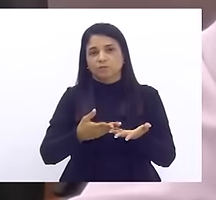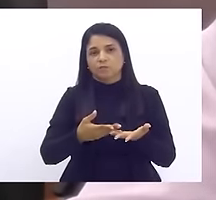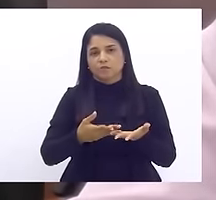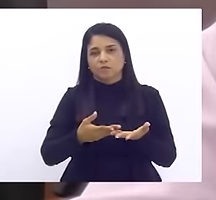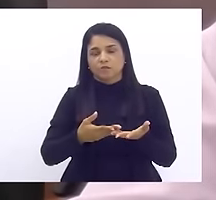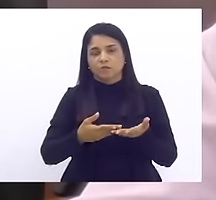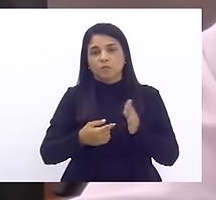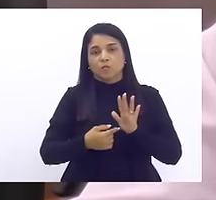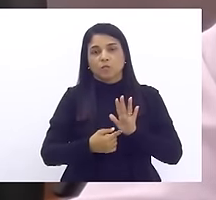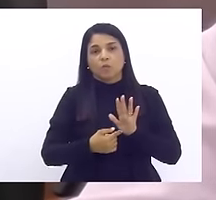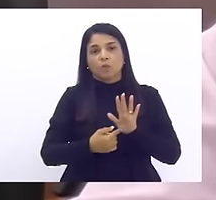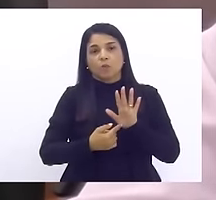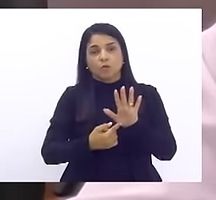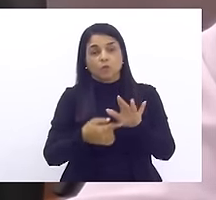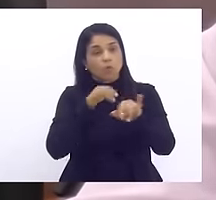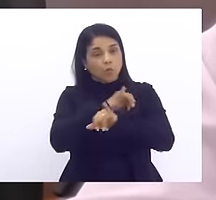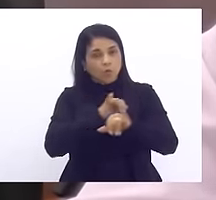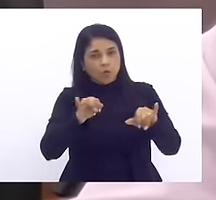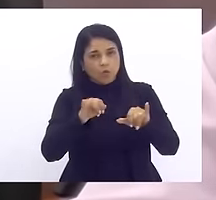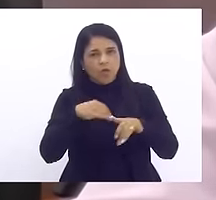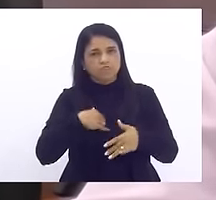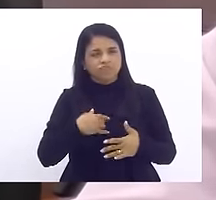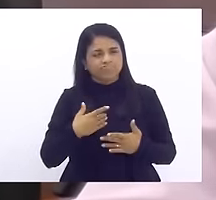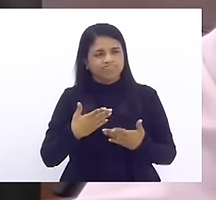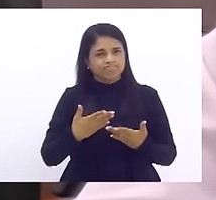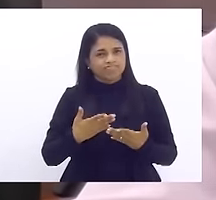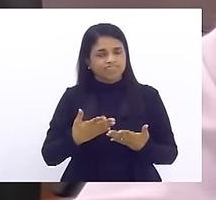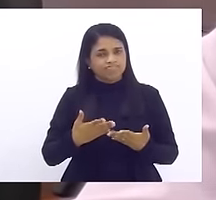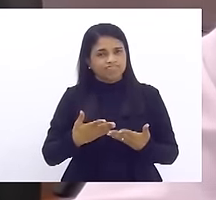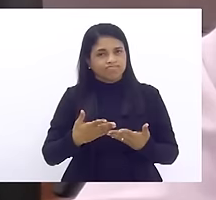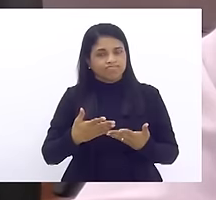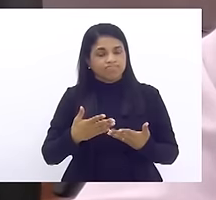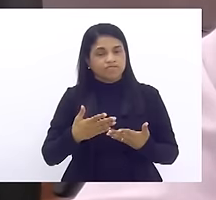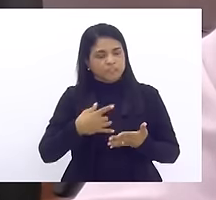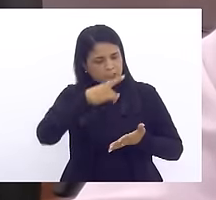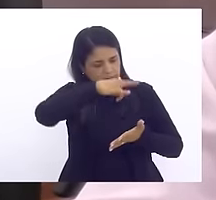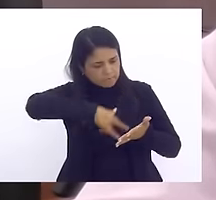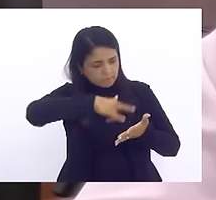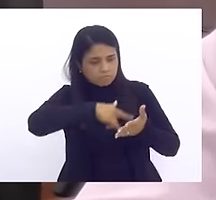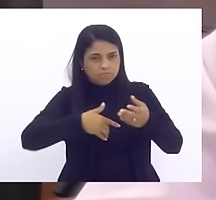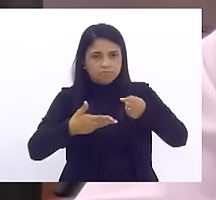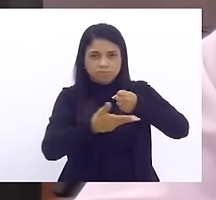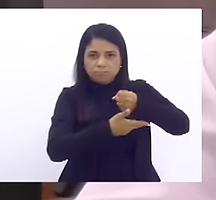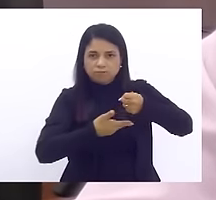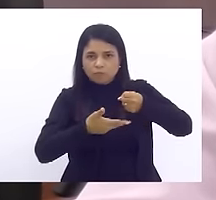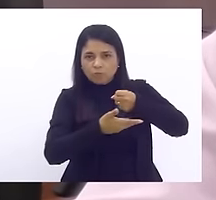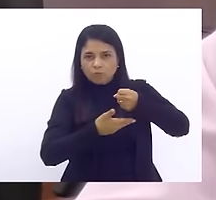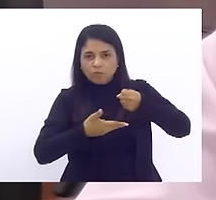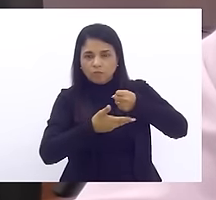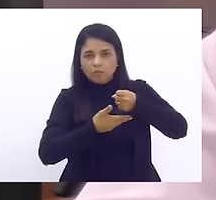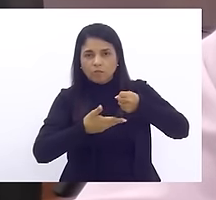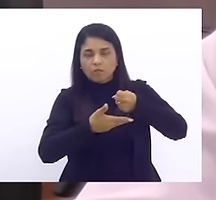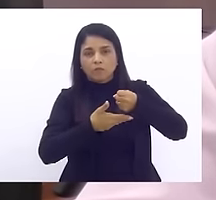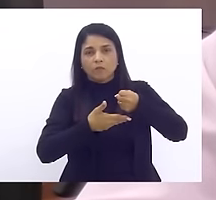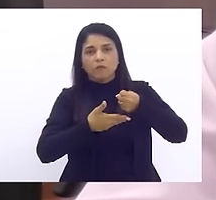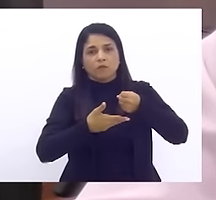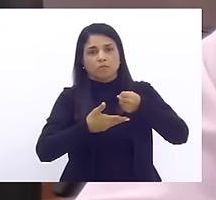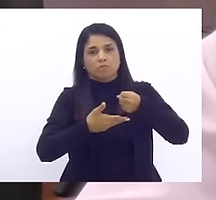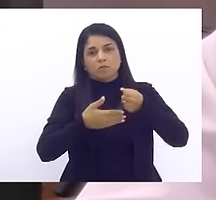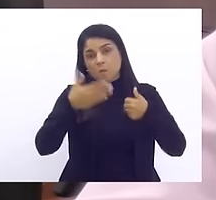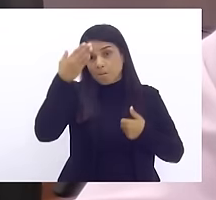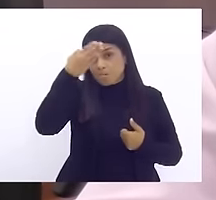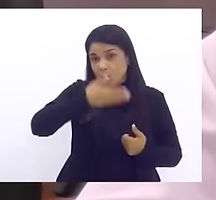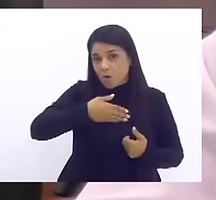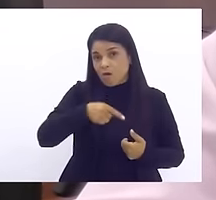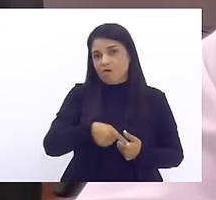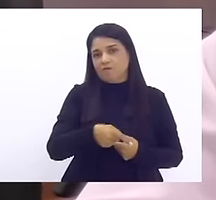trazendo a impressão de que existe base documental existem elementos concretos né